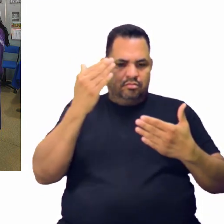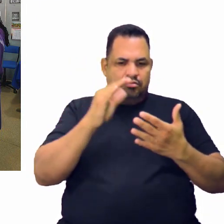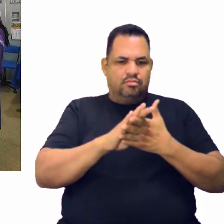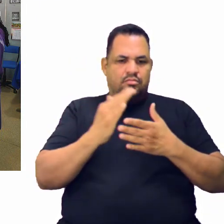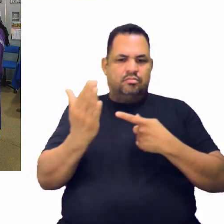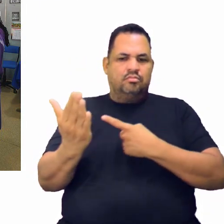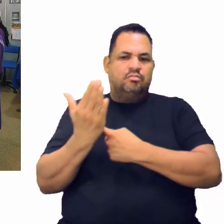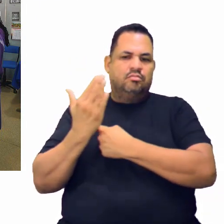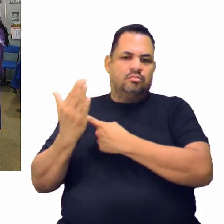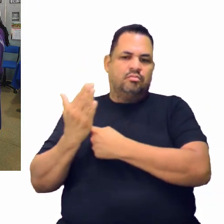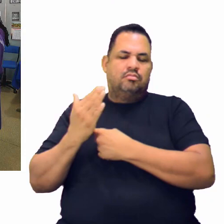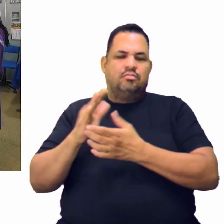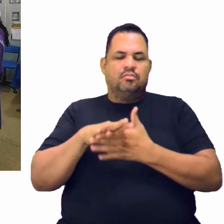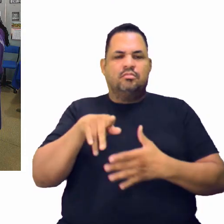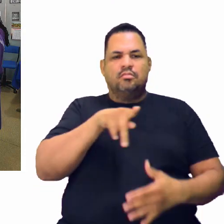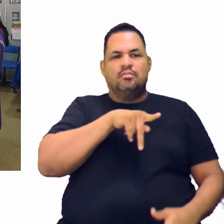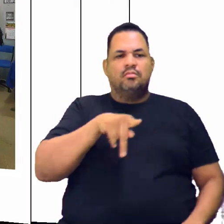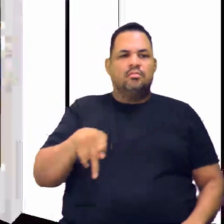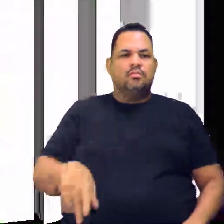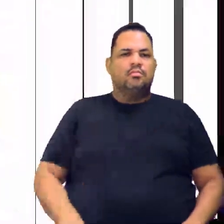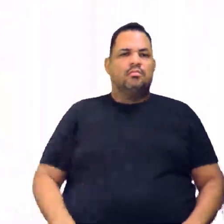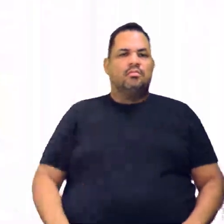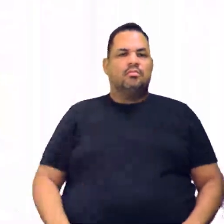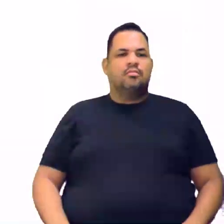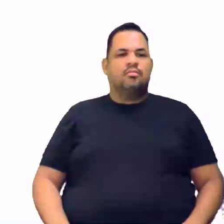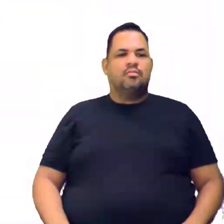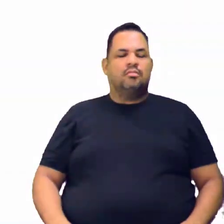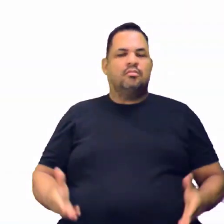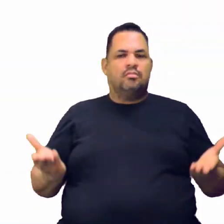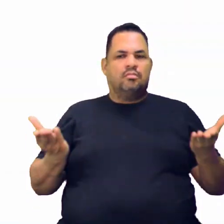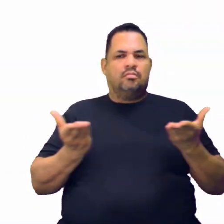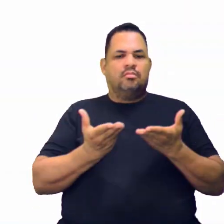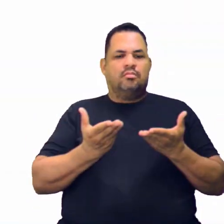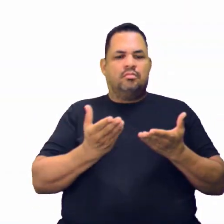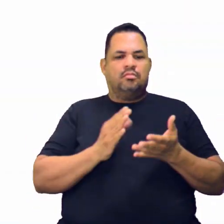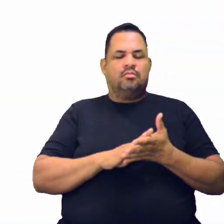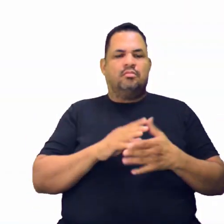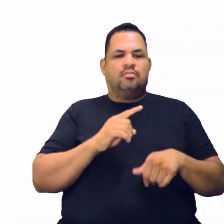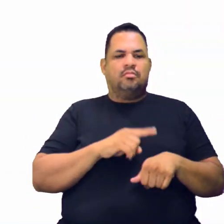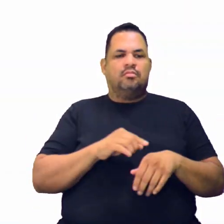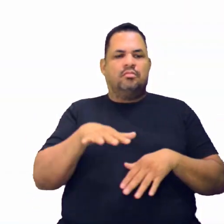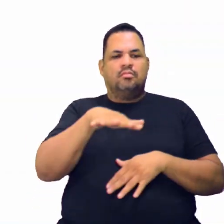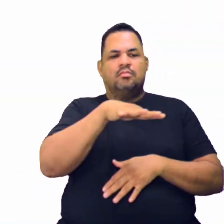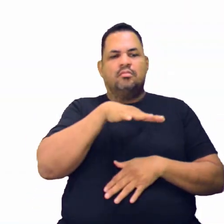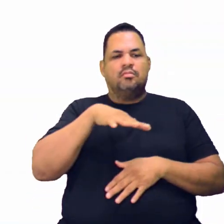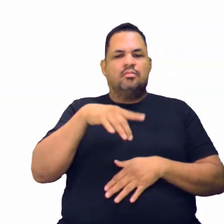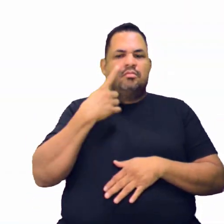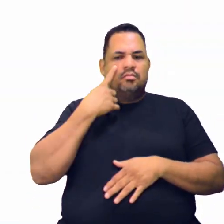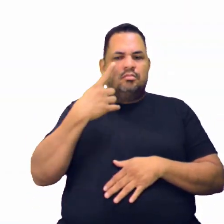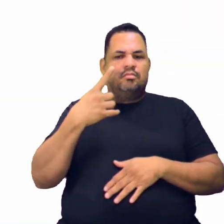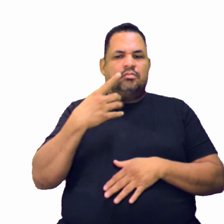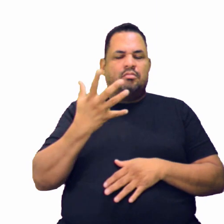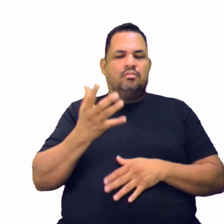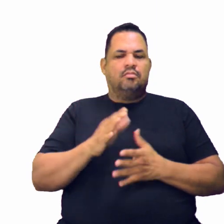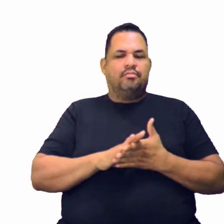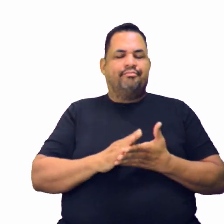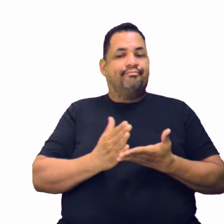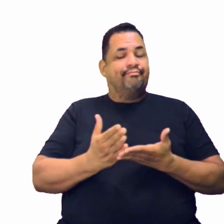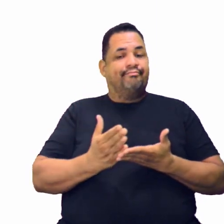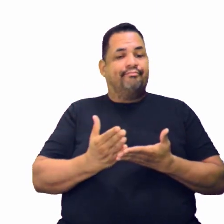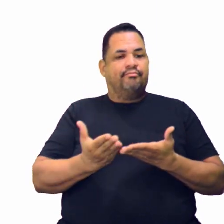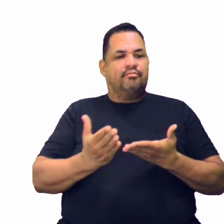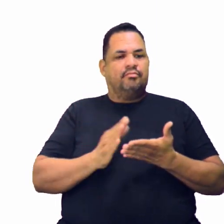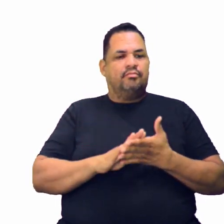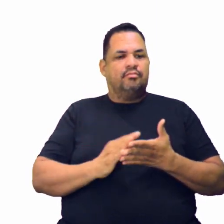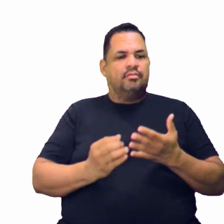sua contribuição, professor. E agora quem? Esse daqui é o espaço para você, que ainda,